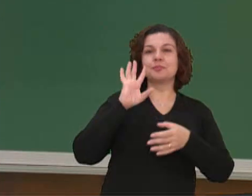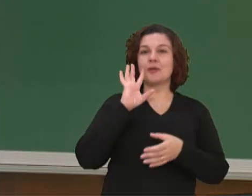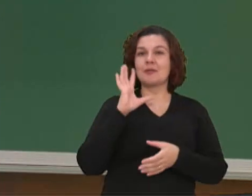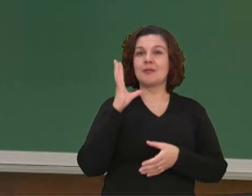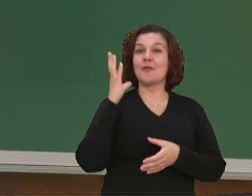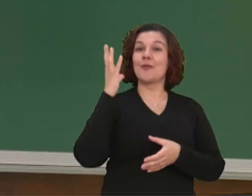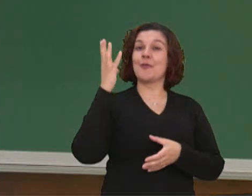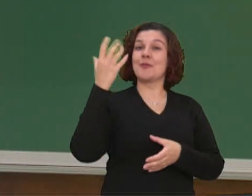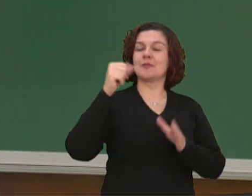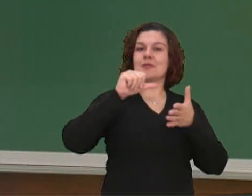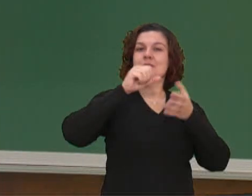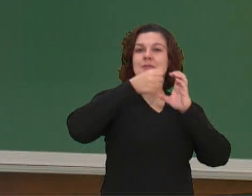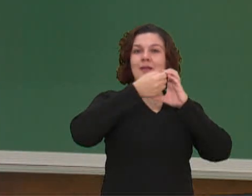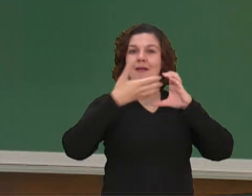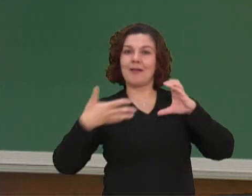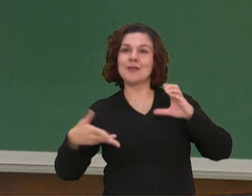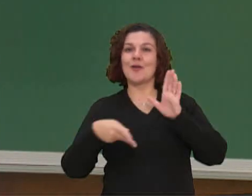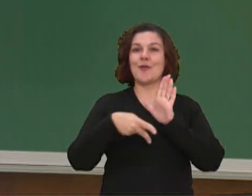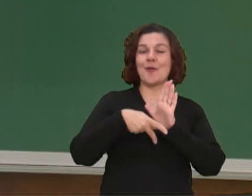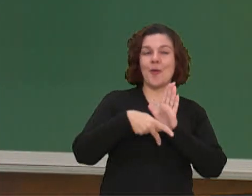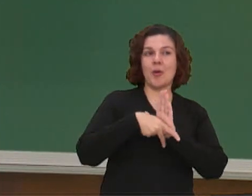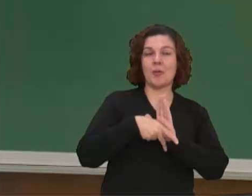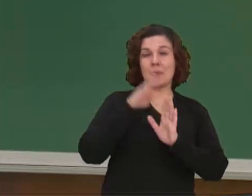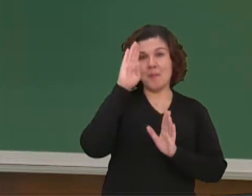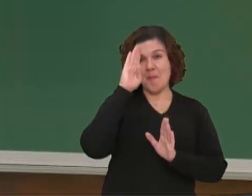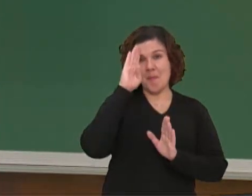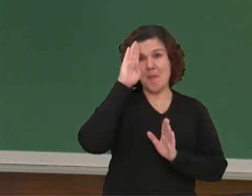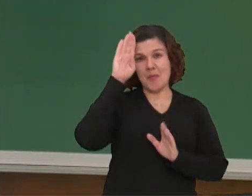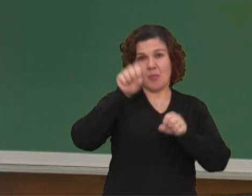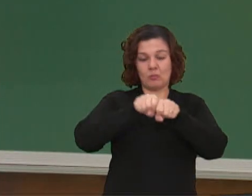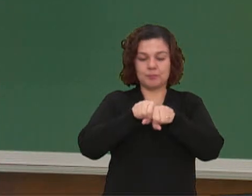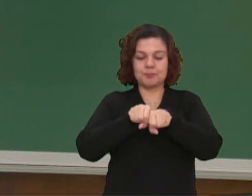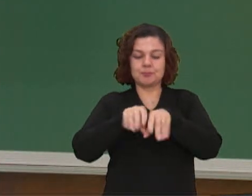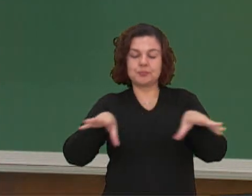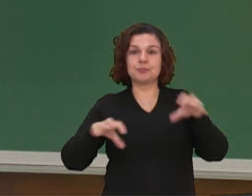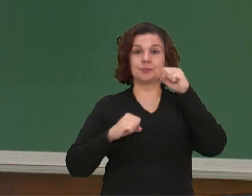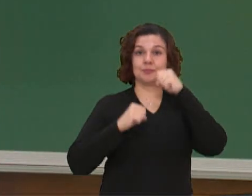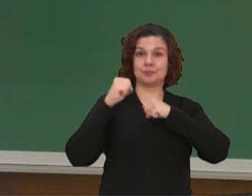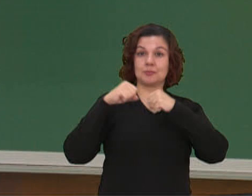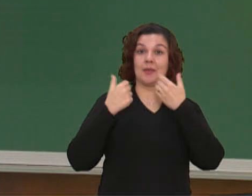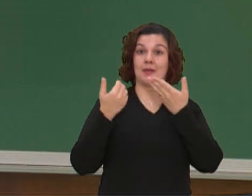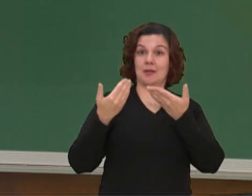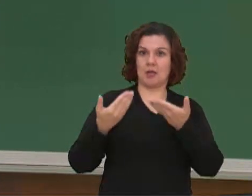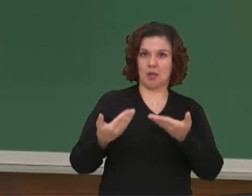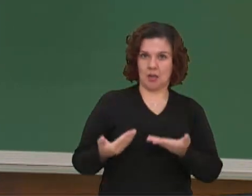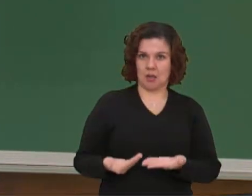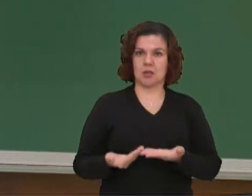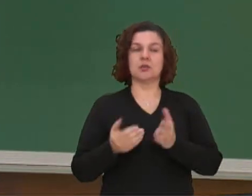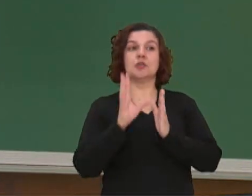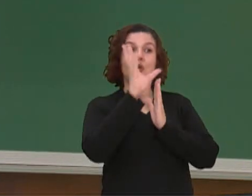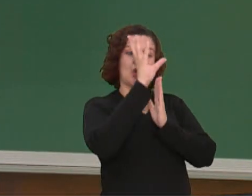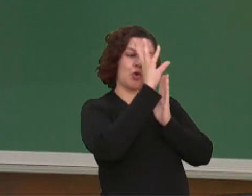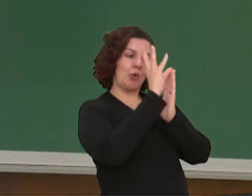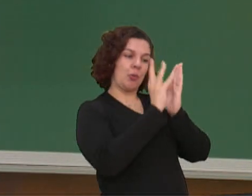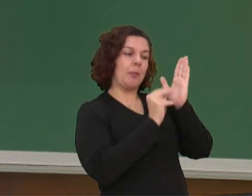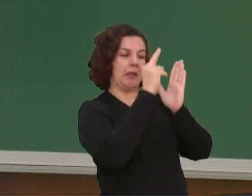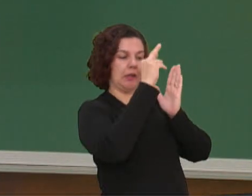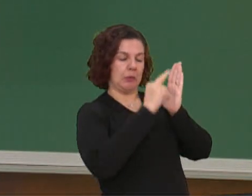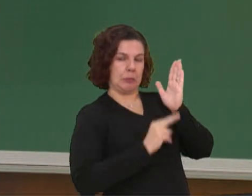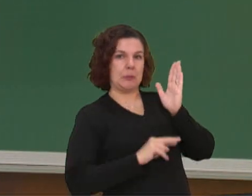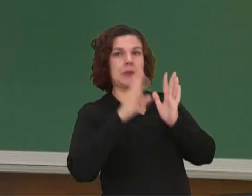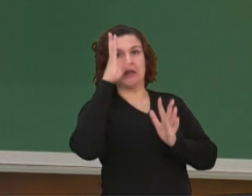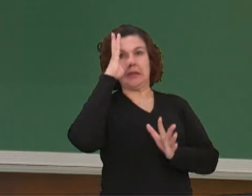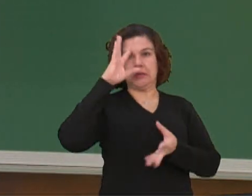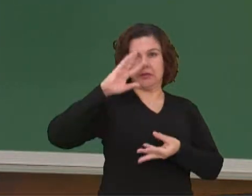sobre essas características que nós falamos, principalmente da dispersão industrial. Então, espero que até durante a cópia vocês já tenham dado uma